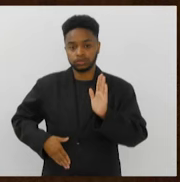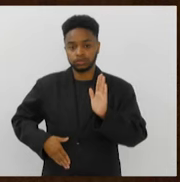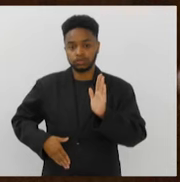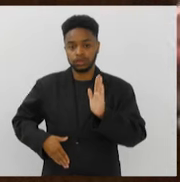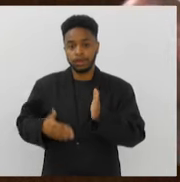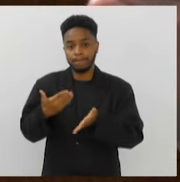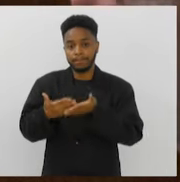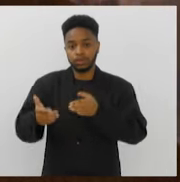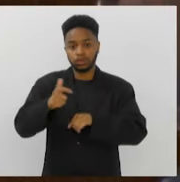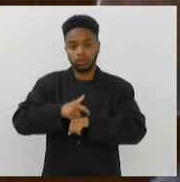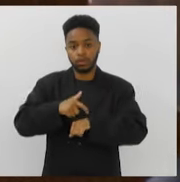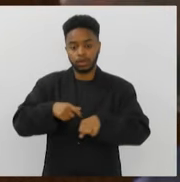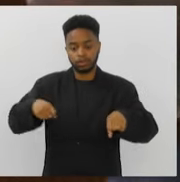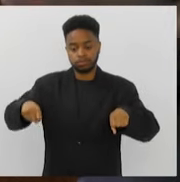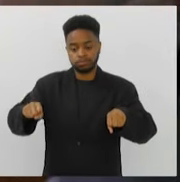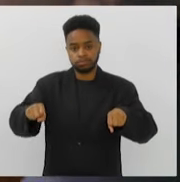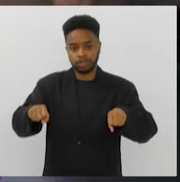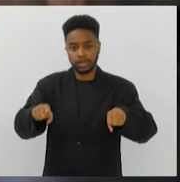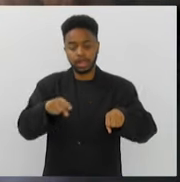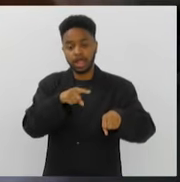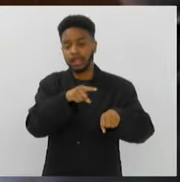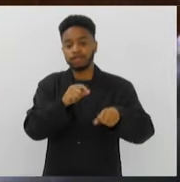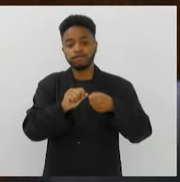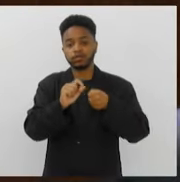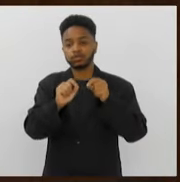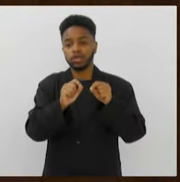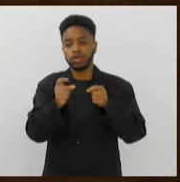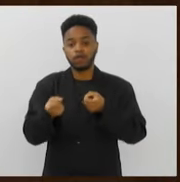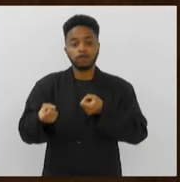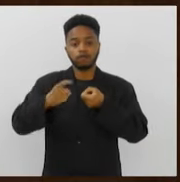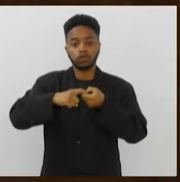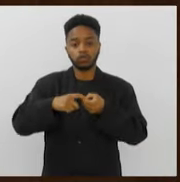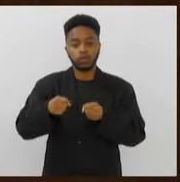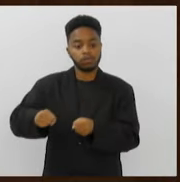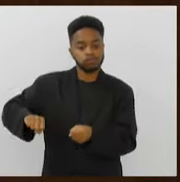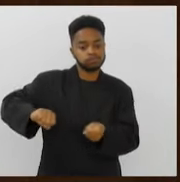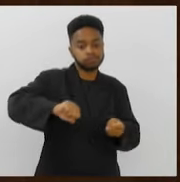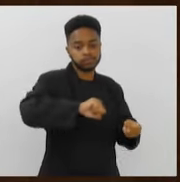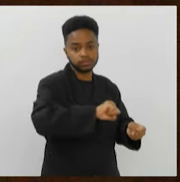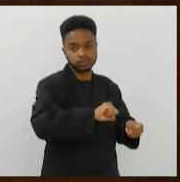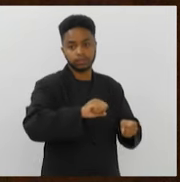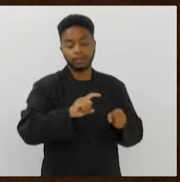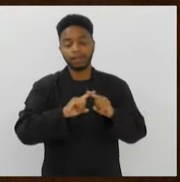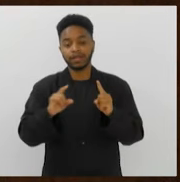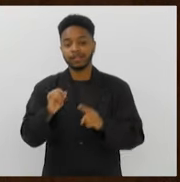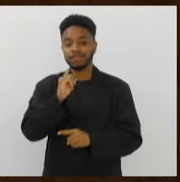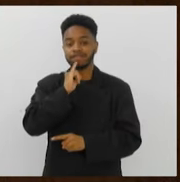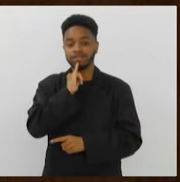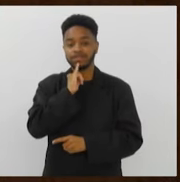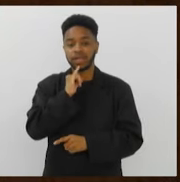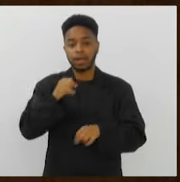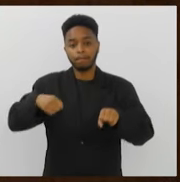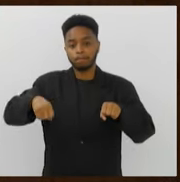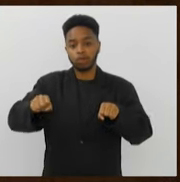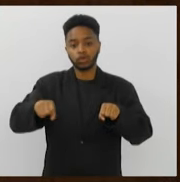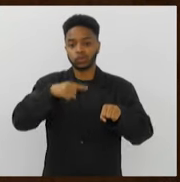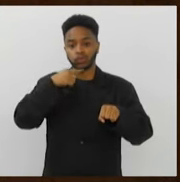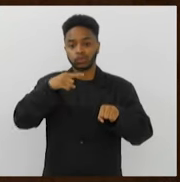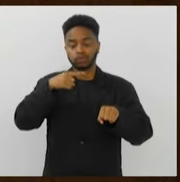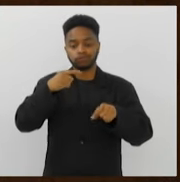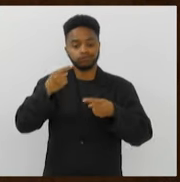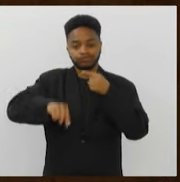da motocicleta, ele meio que voltou com a motocicleta dele. Infelizmente, ele deixou a moto morrer